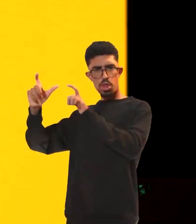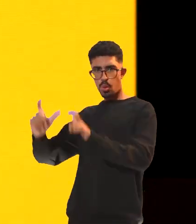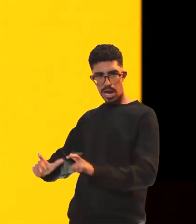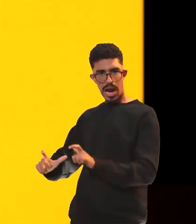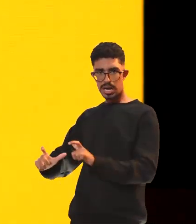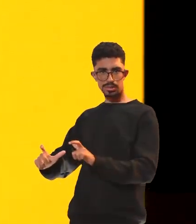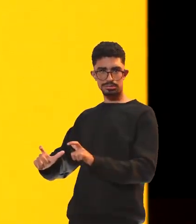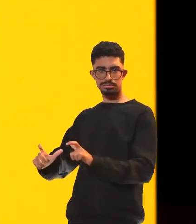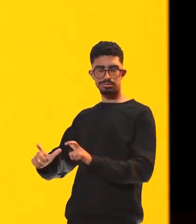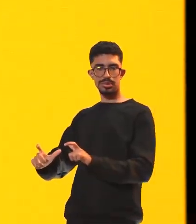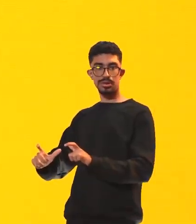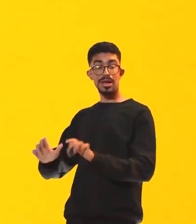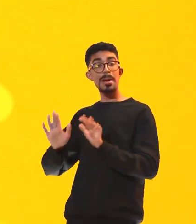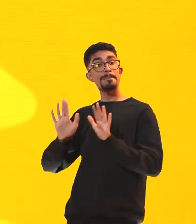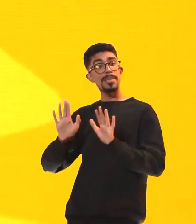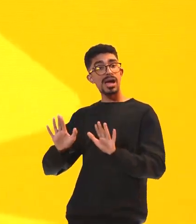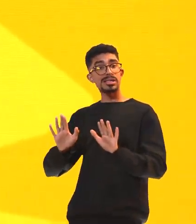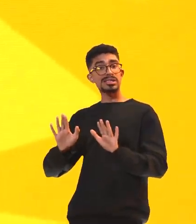mas é aqui.